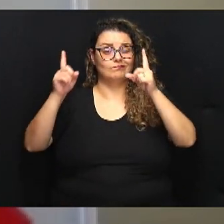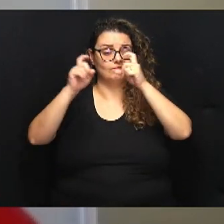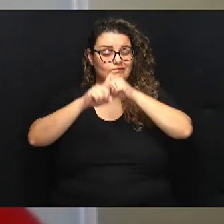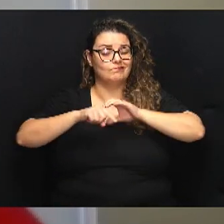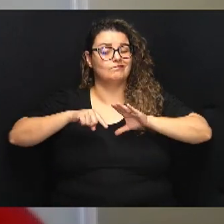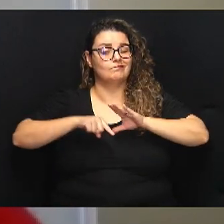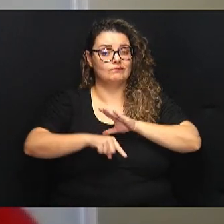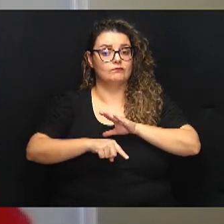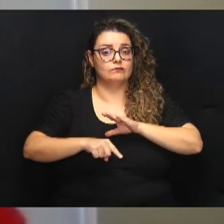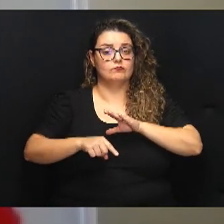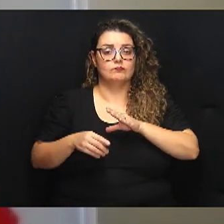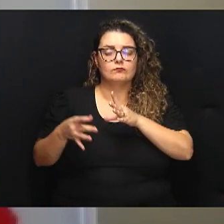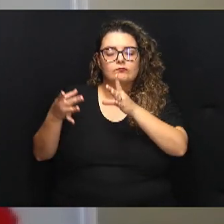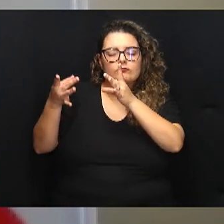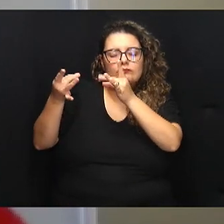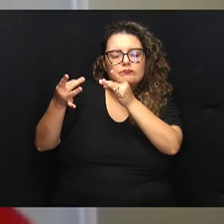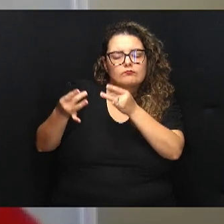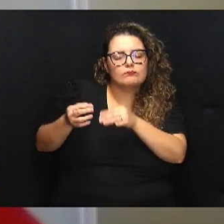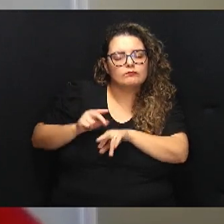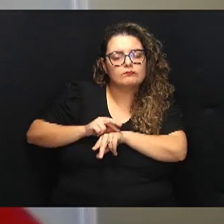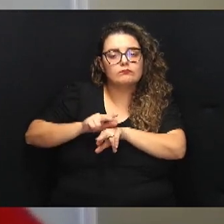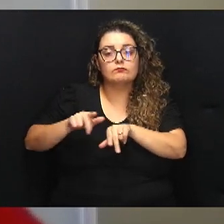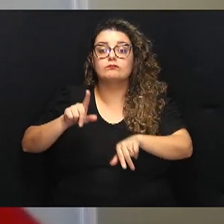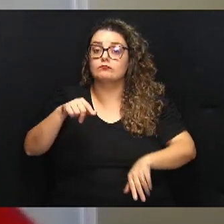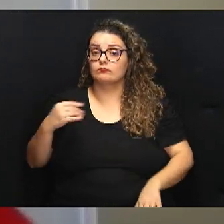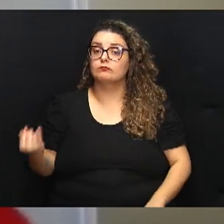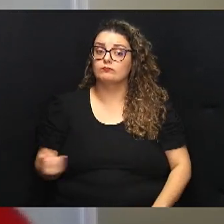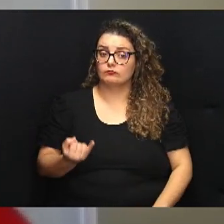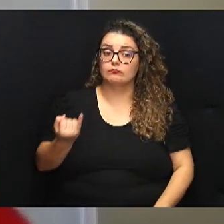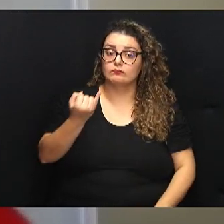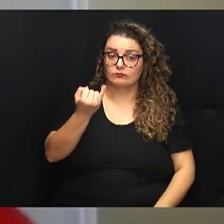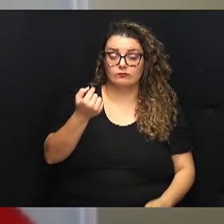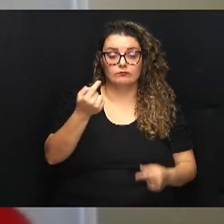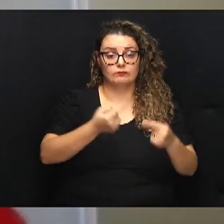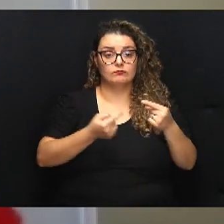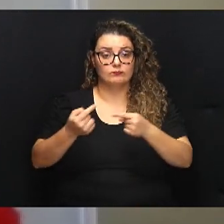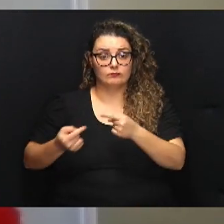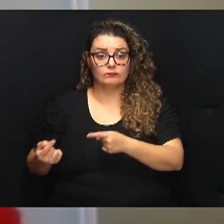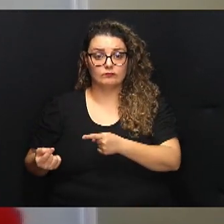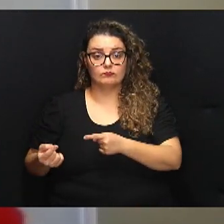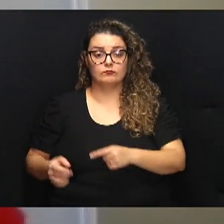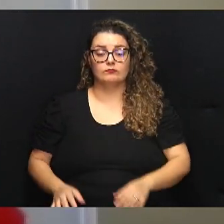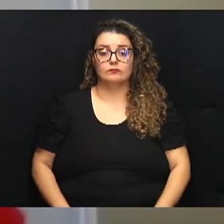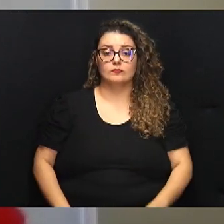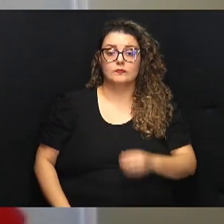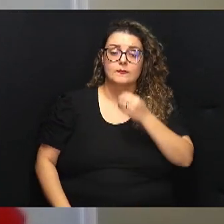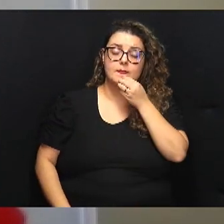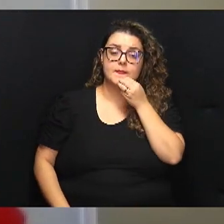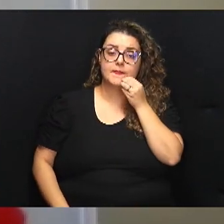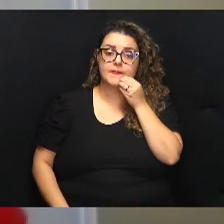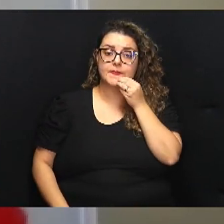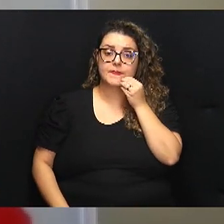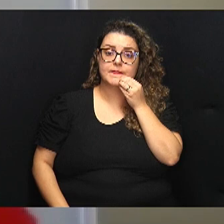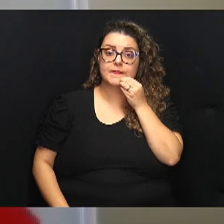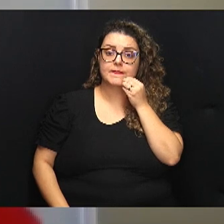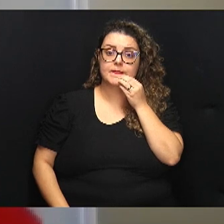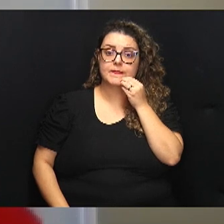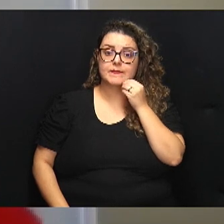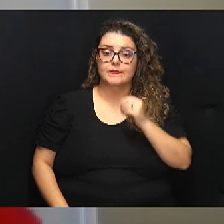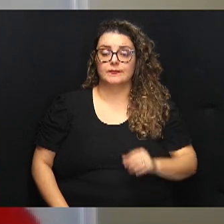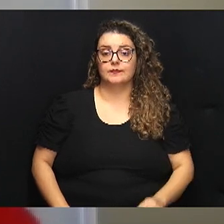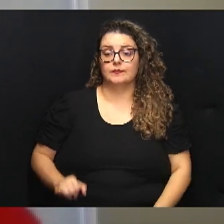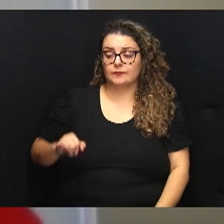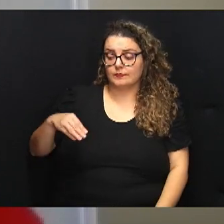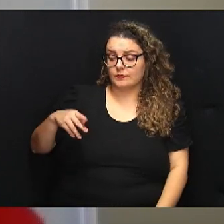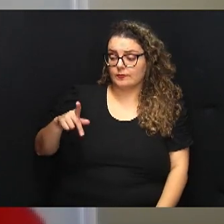bastante rico, é bastante importante para discutir a implementação dos